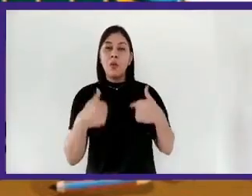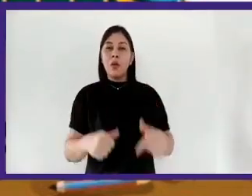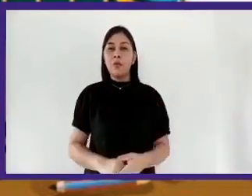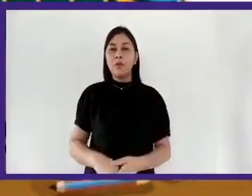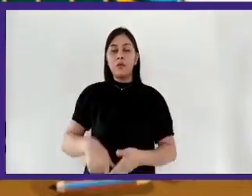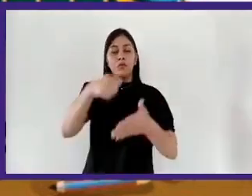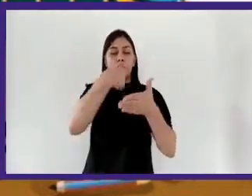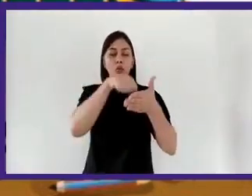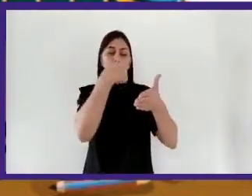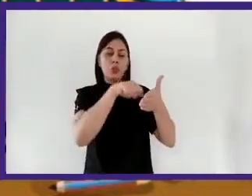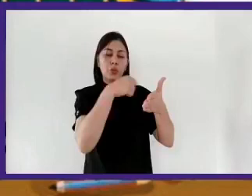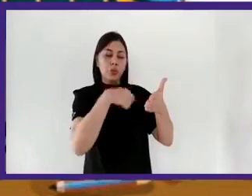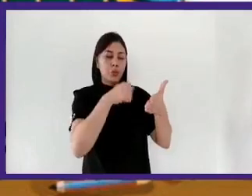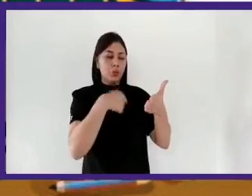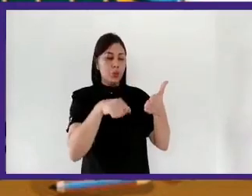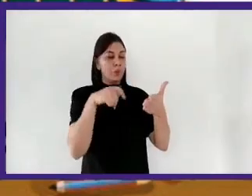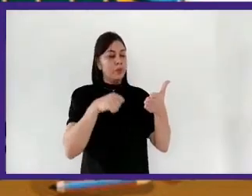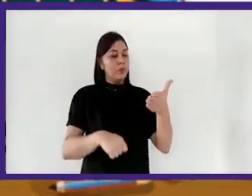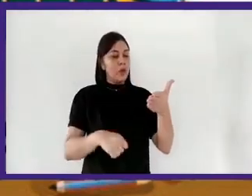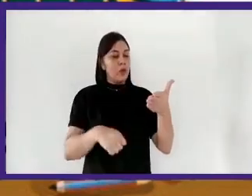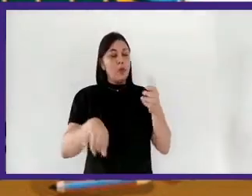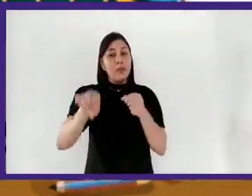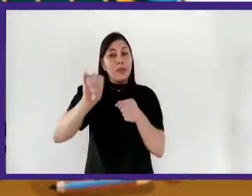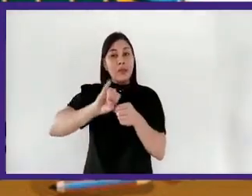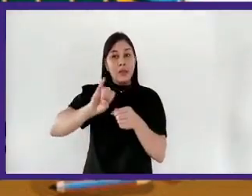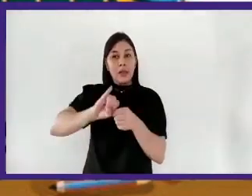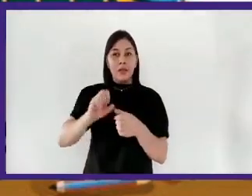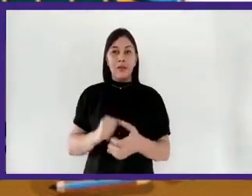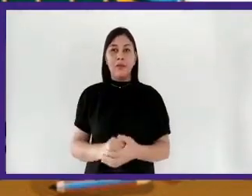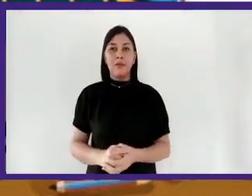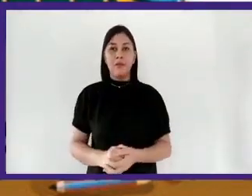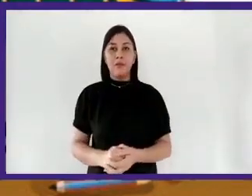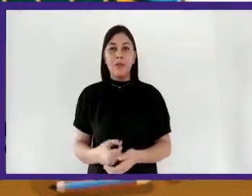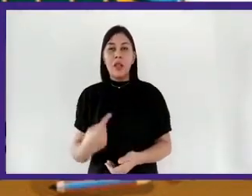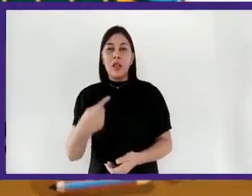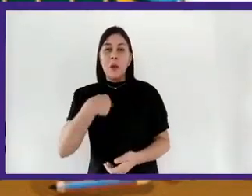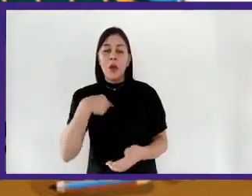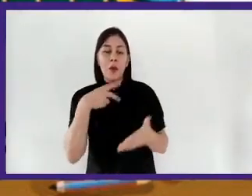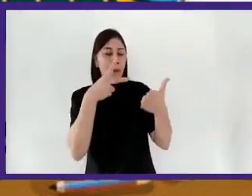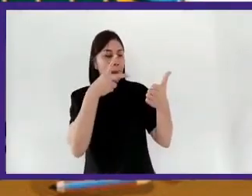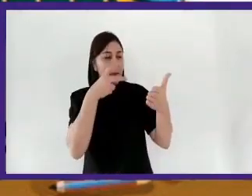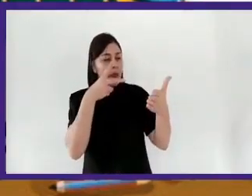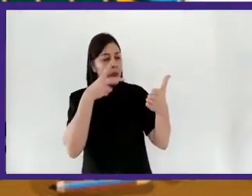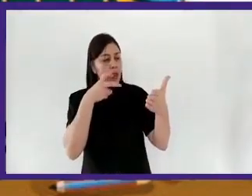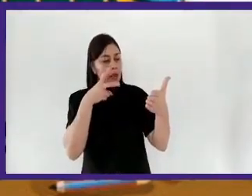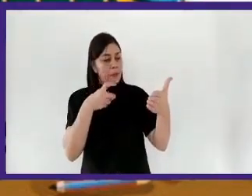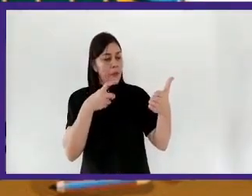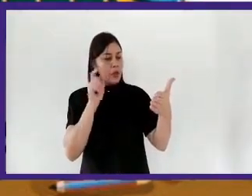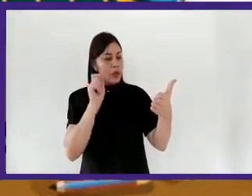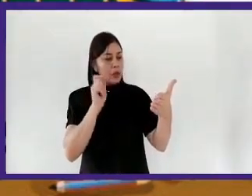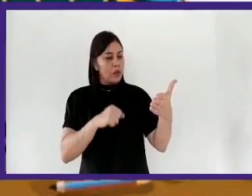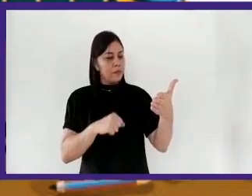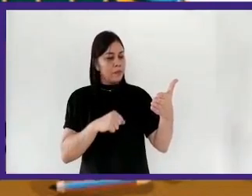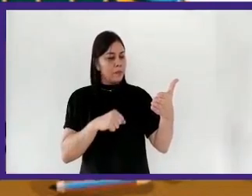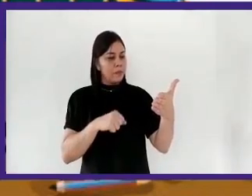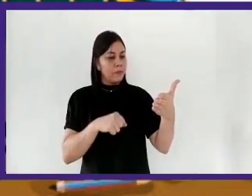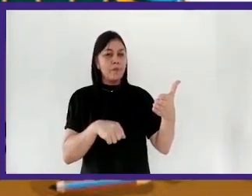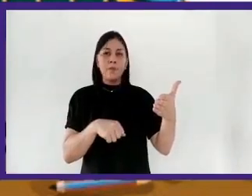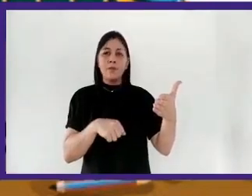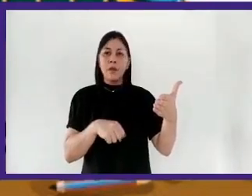estava escrevendo os ingredientes, eu percebi uma coisa.